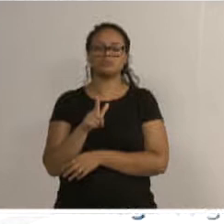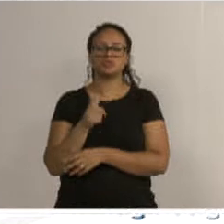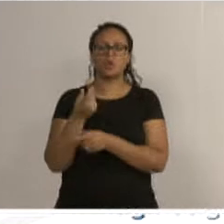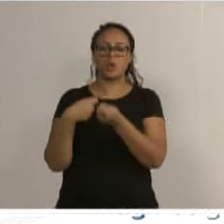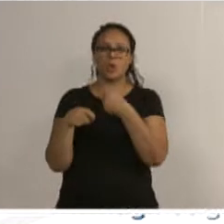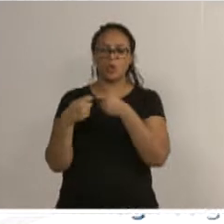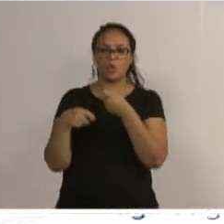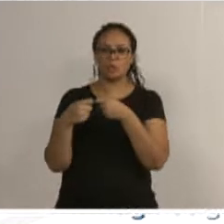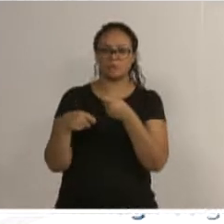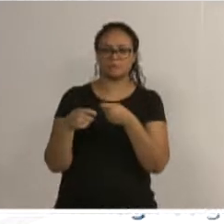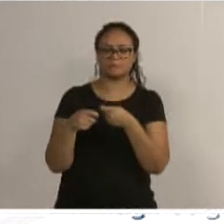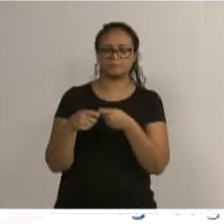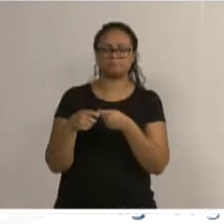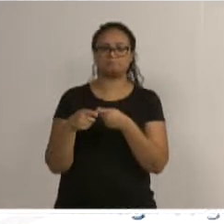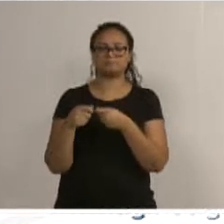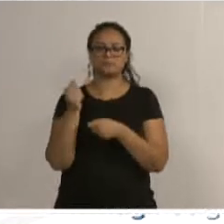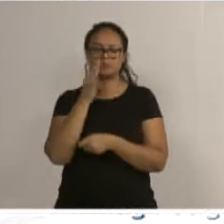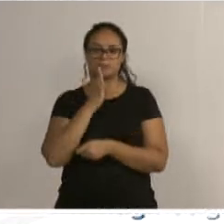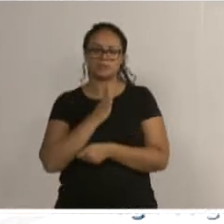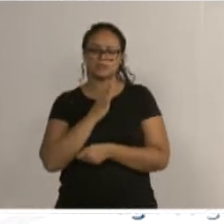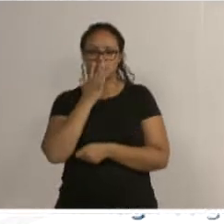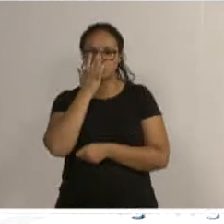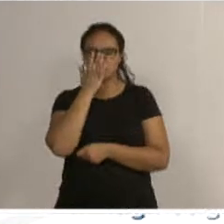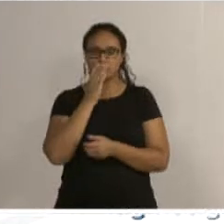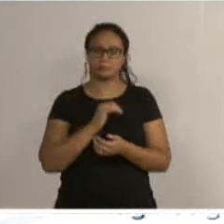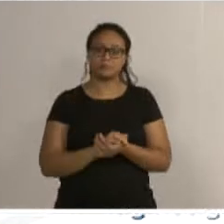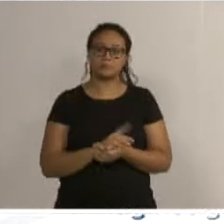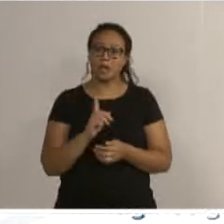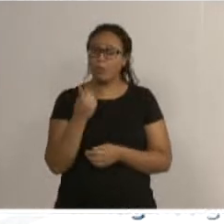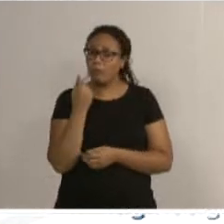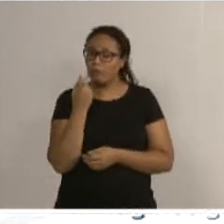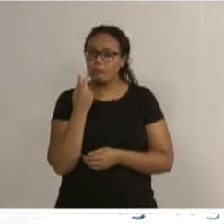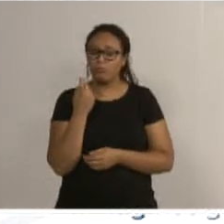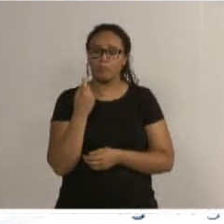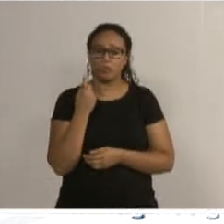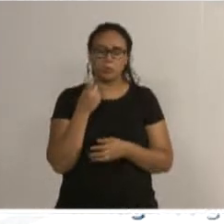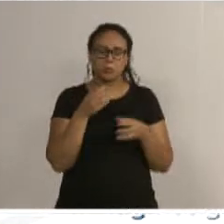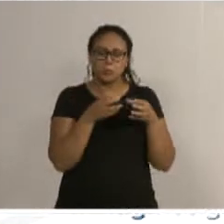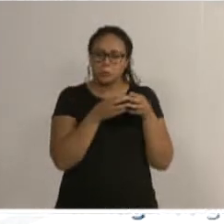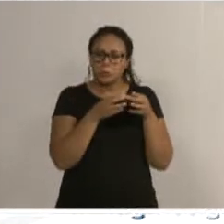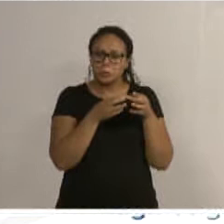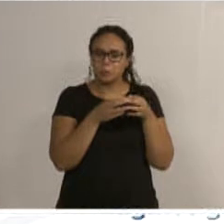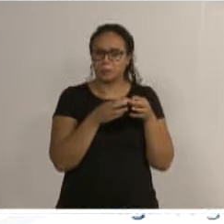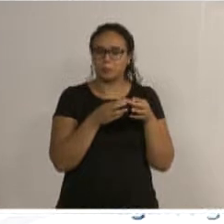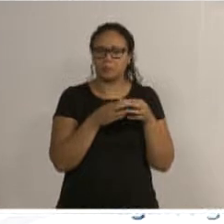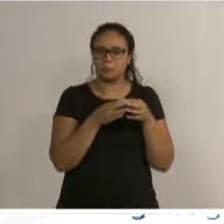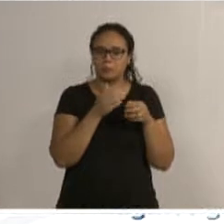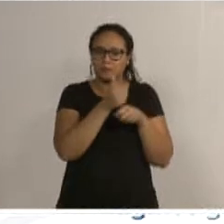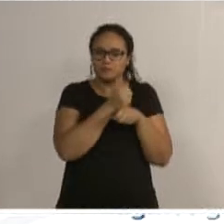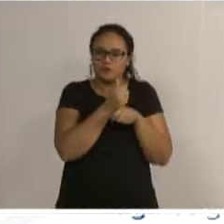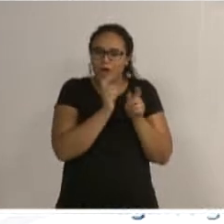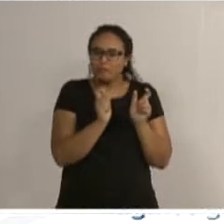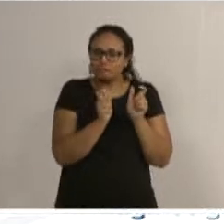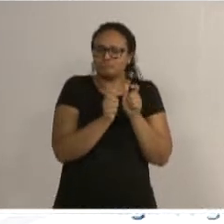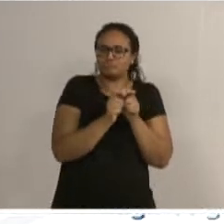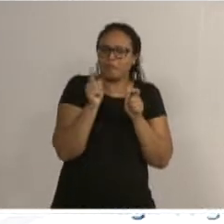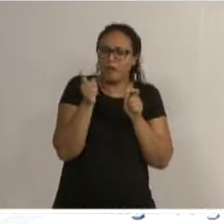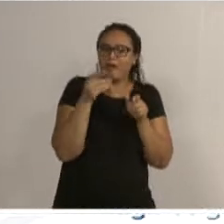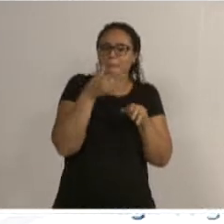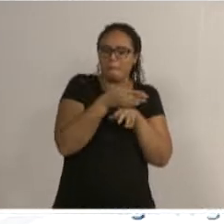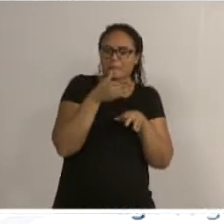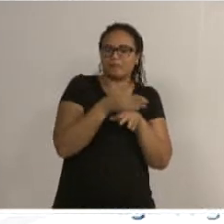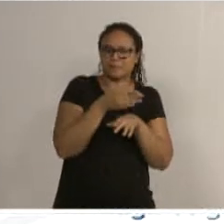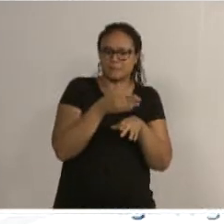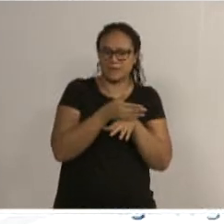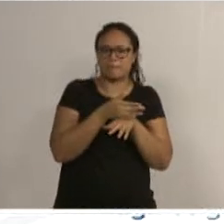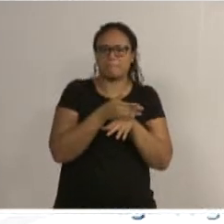eventos, exatamente para trabalhar com a composição dos custos e as análises do lixo, não se